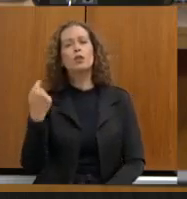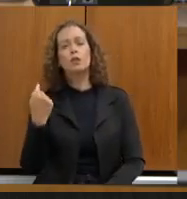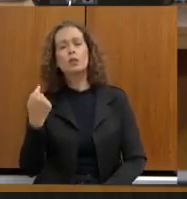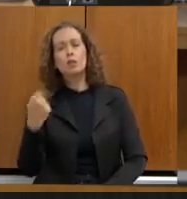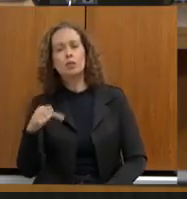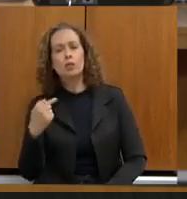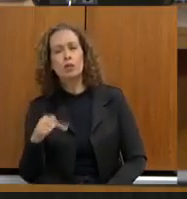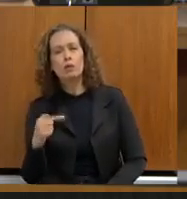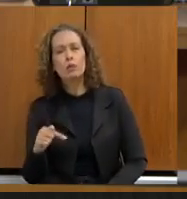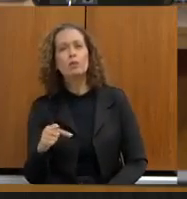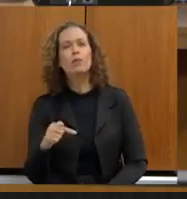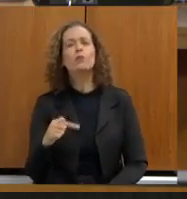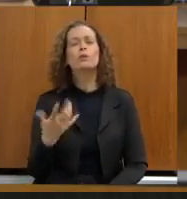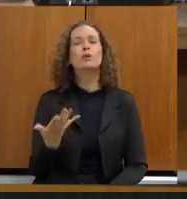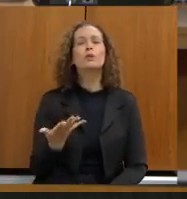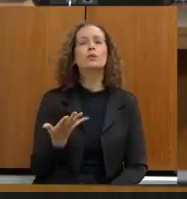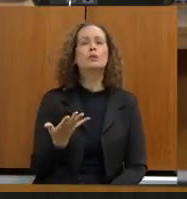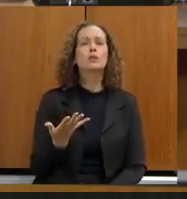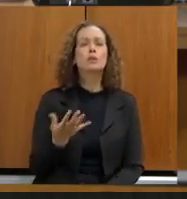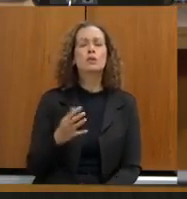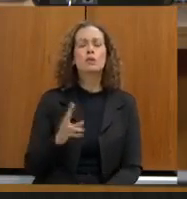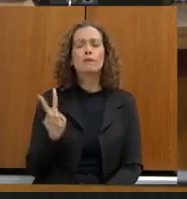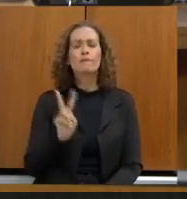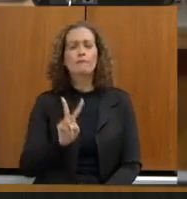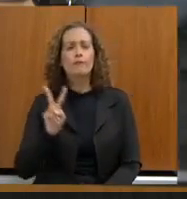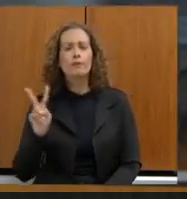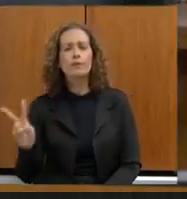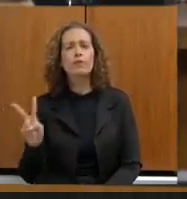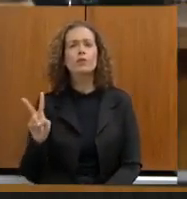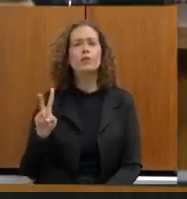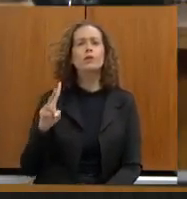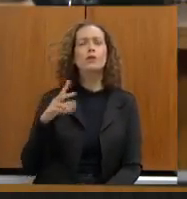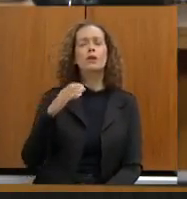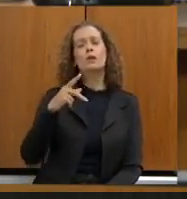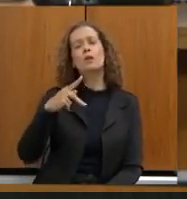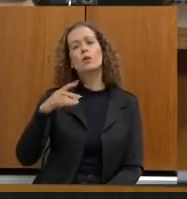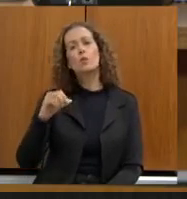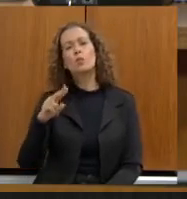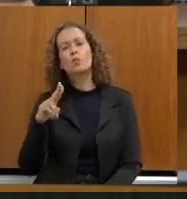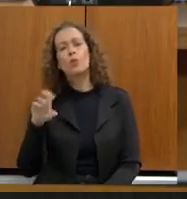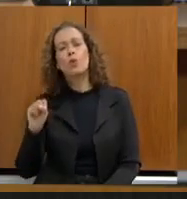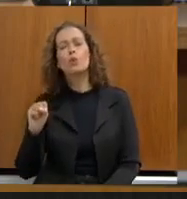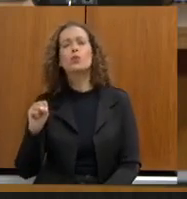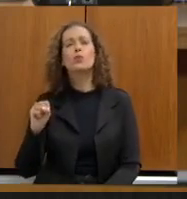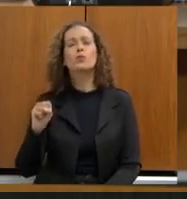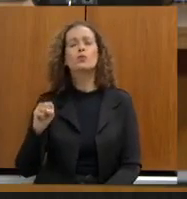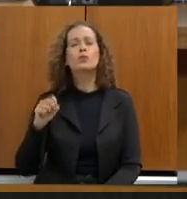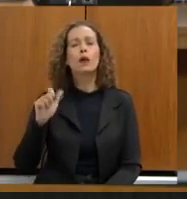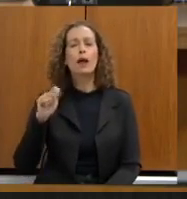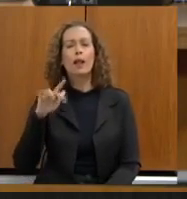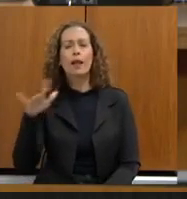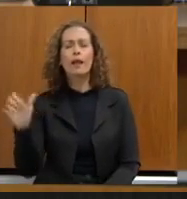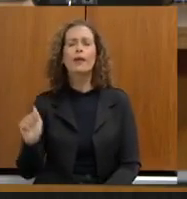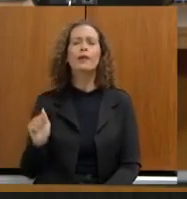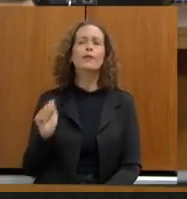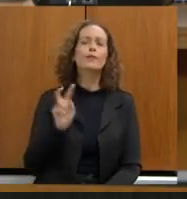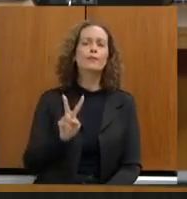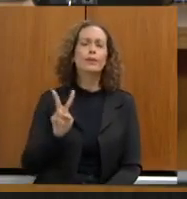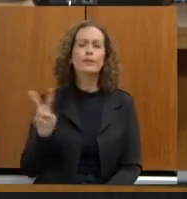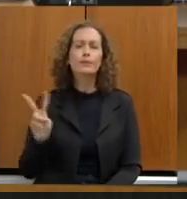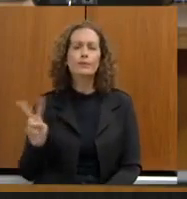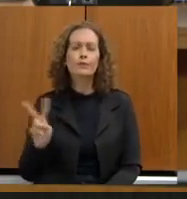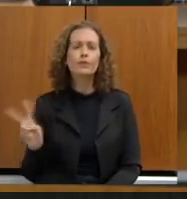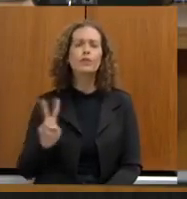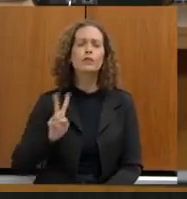del-rei Leopoldina Ubá Varginha Pouso Alegre e Teófilo Otoni Pedra Azul Diamantina Montes Claros